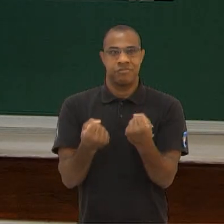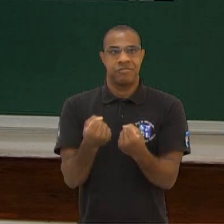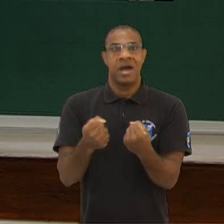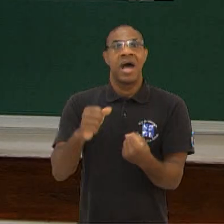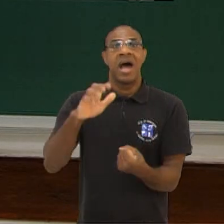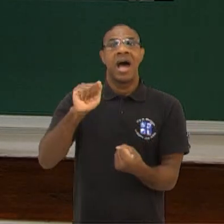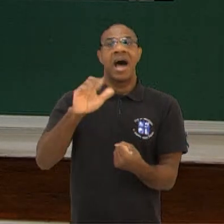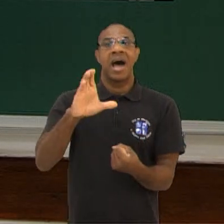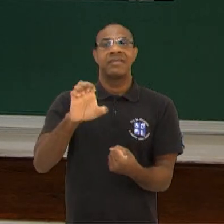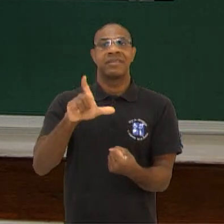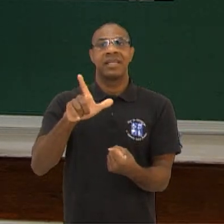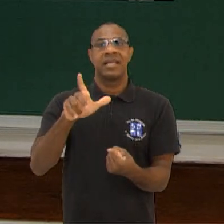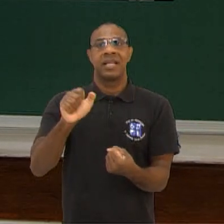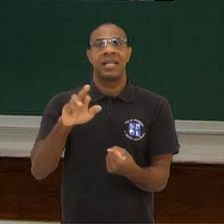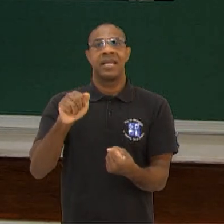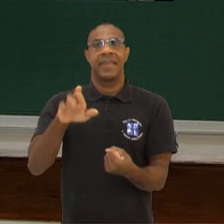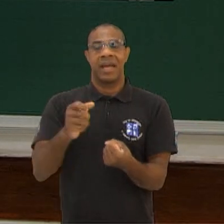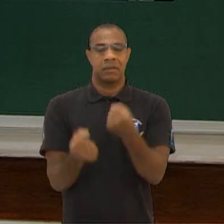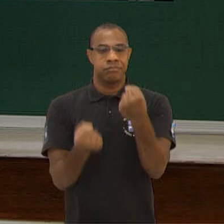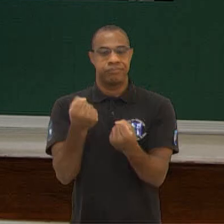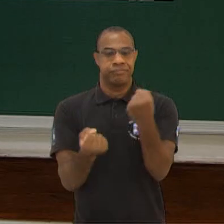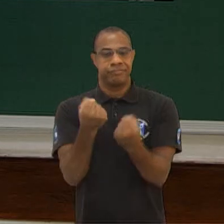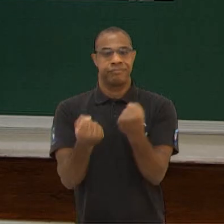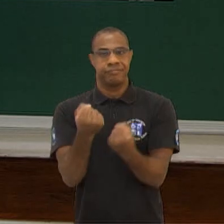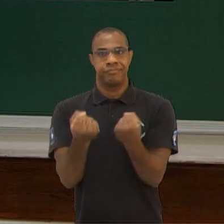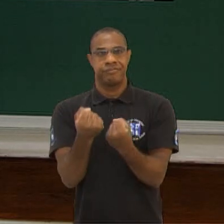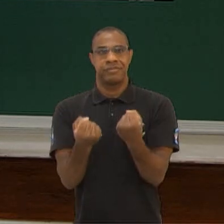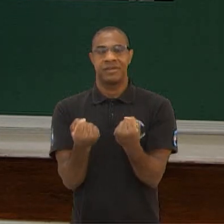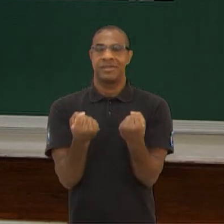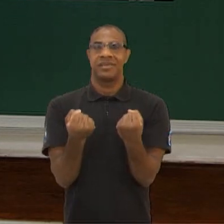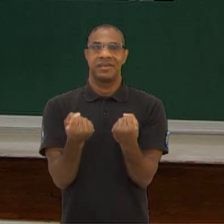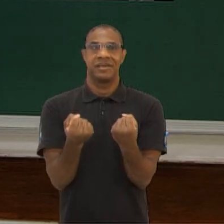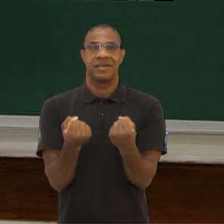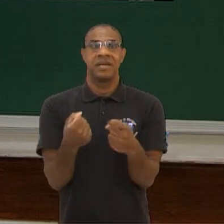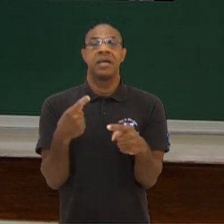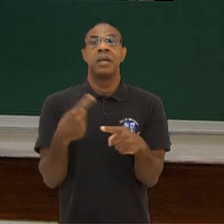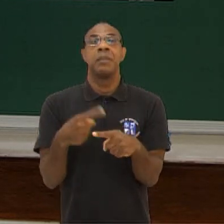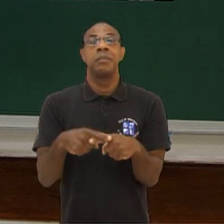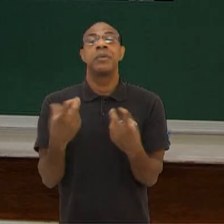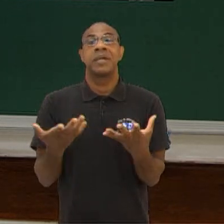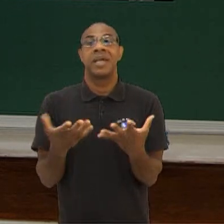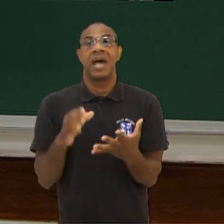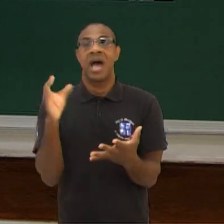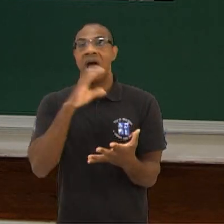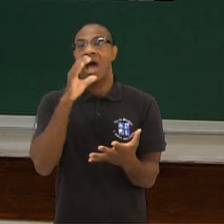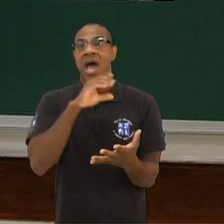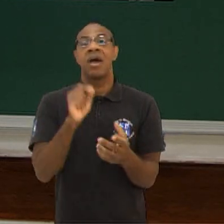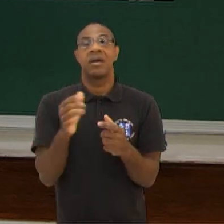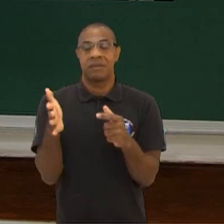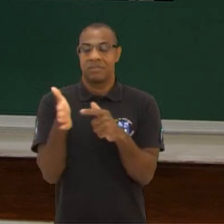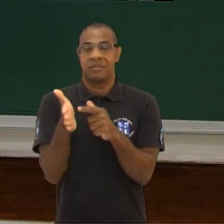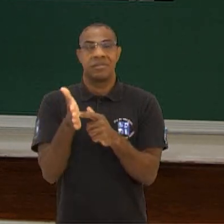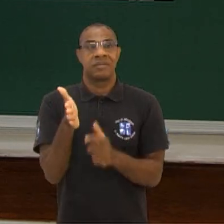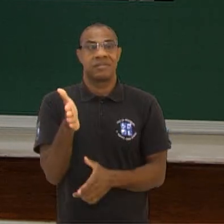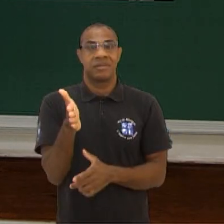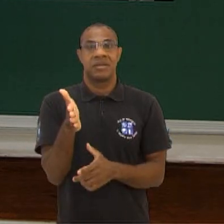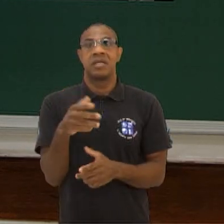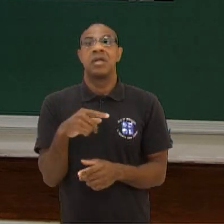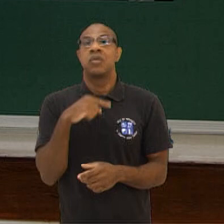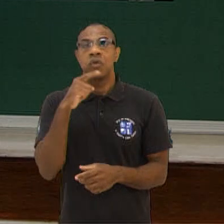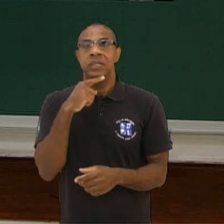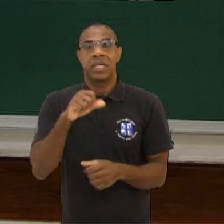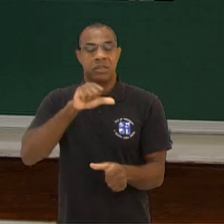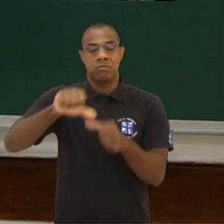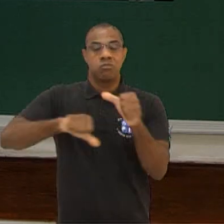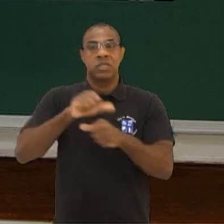no sentido de mudar o seu módulo, porque ela atua sempre perpendicularmente à velocidade. Portanto, ela não consegue alterar a